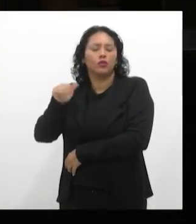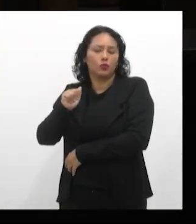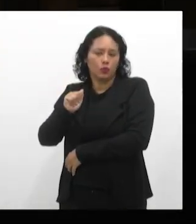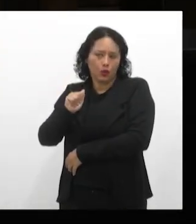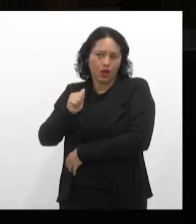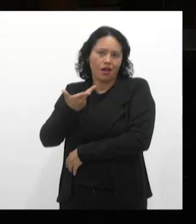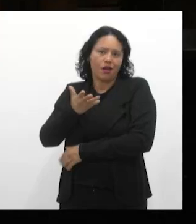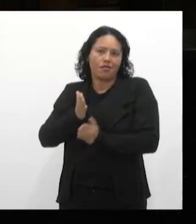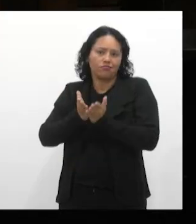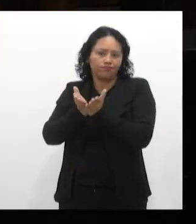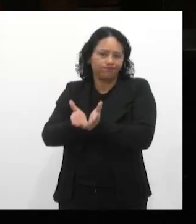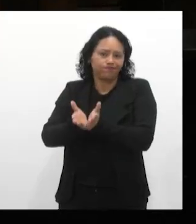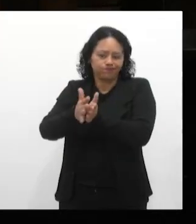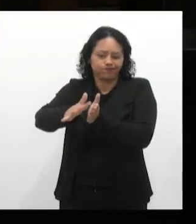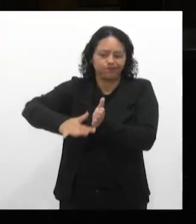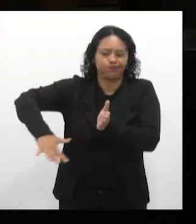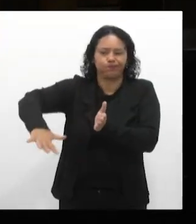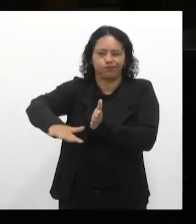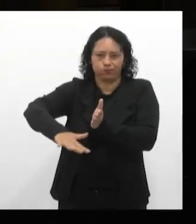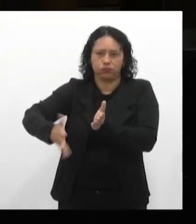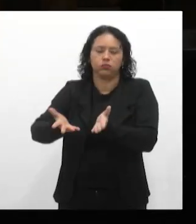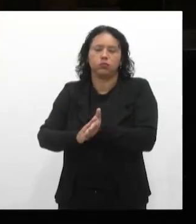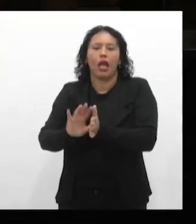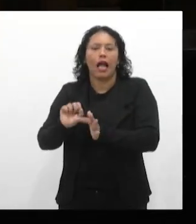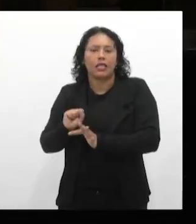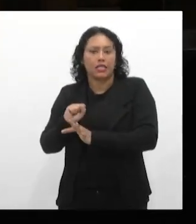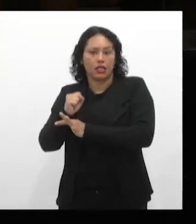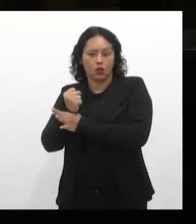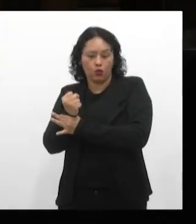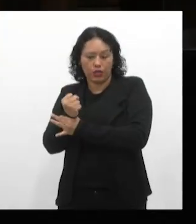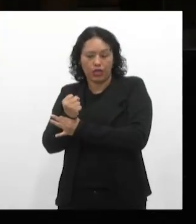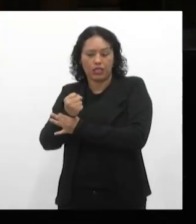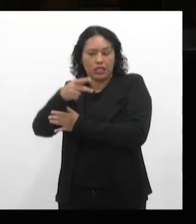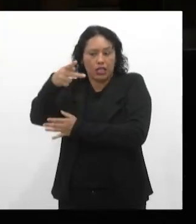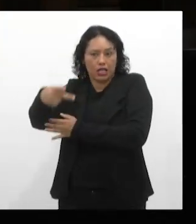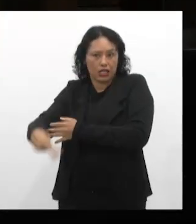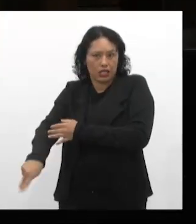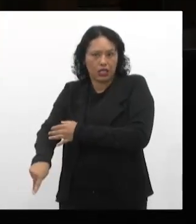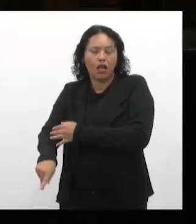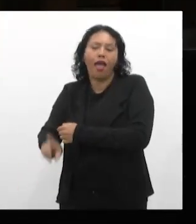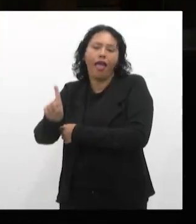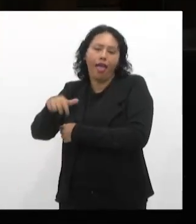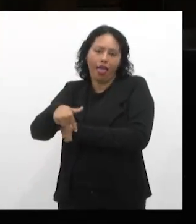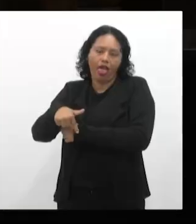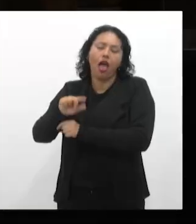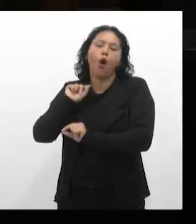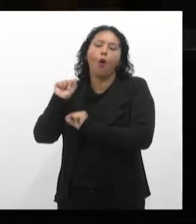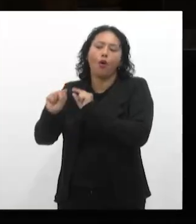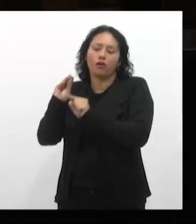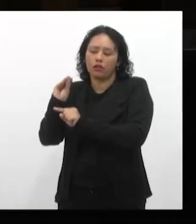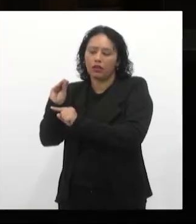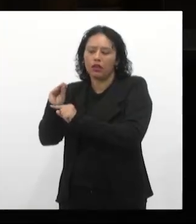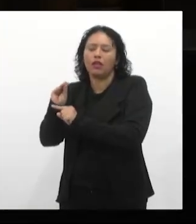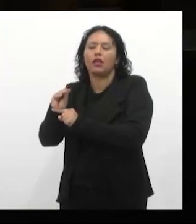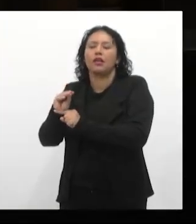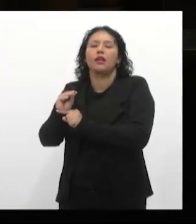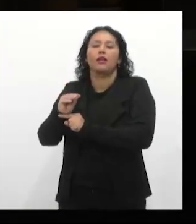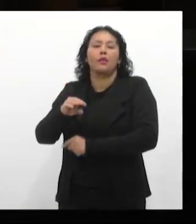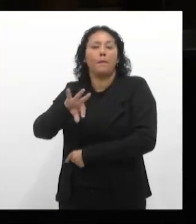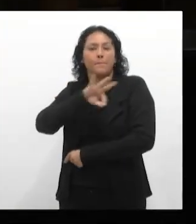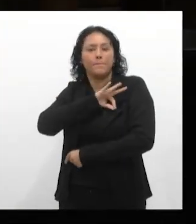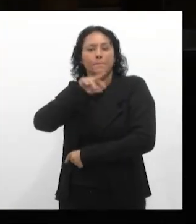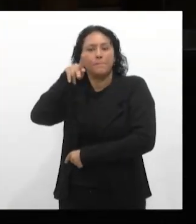União, né? E, portanto, a segurança ali proposta é feita pela Polícia Federal, existe uma